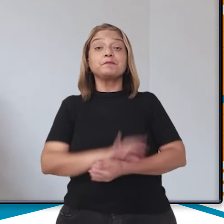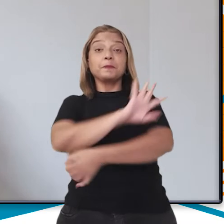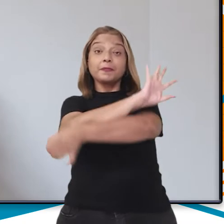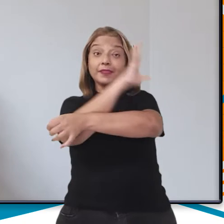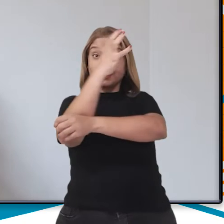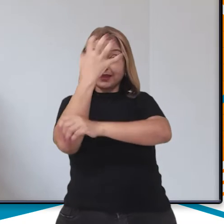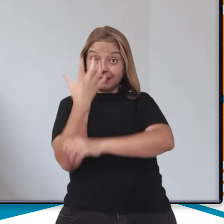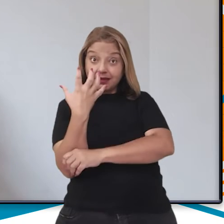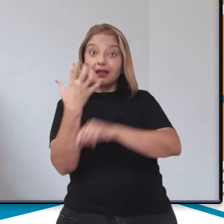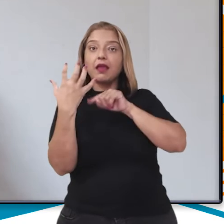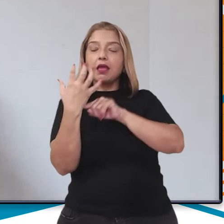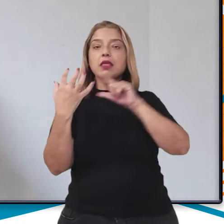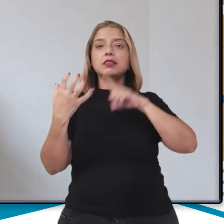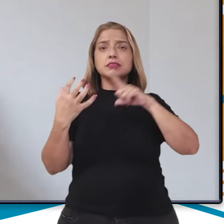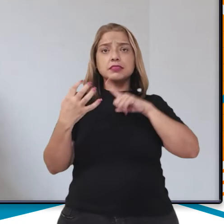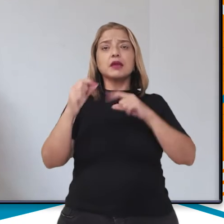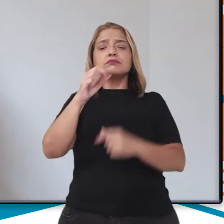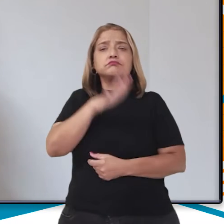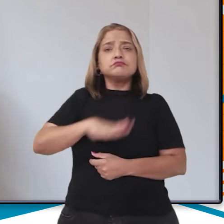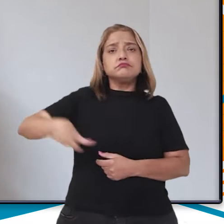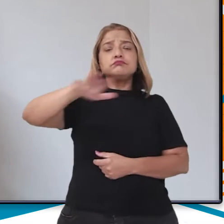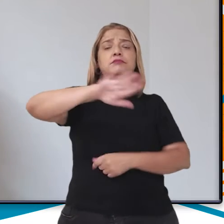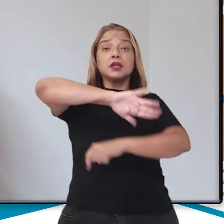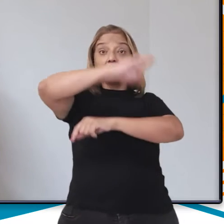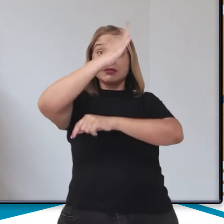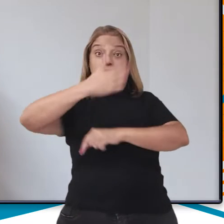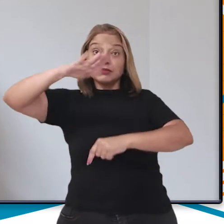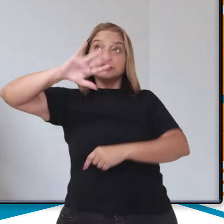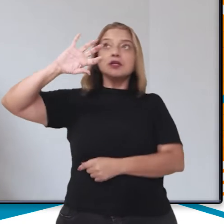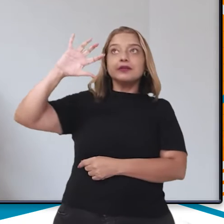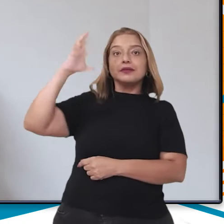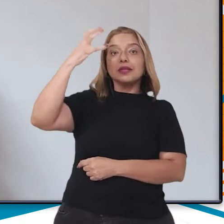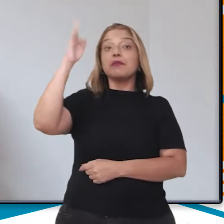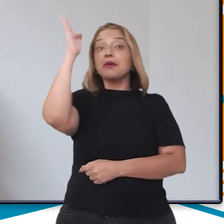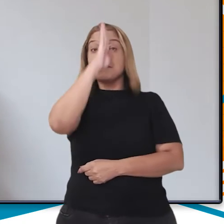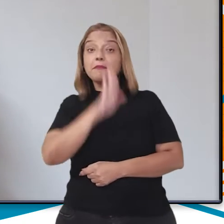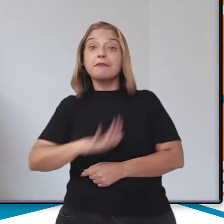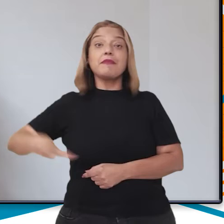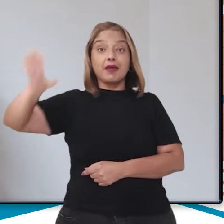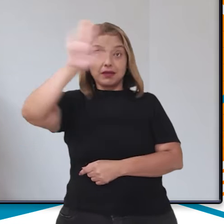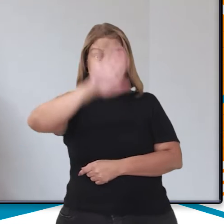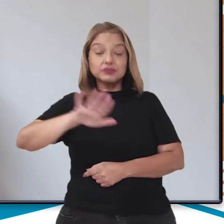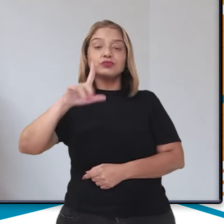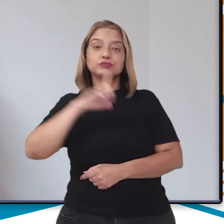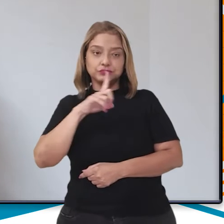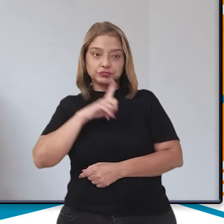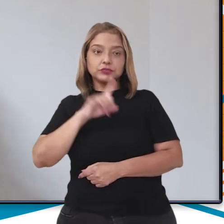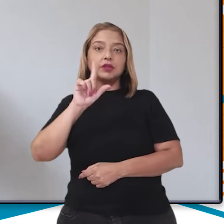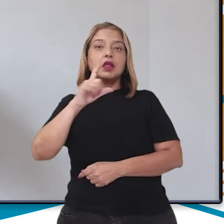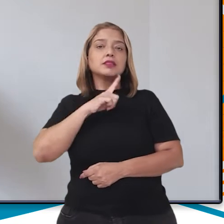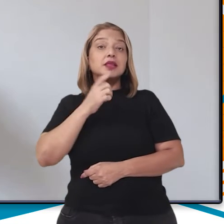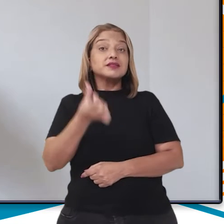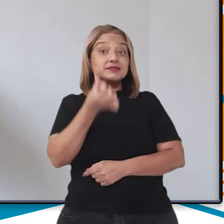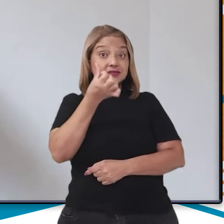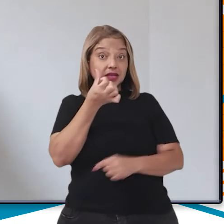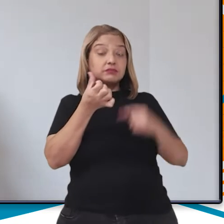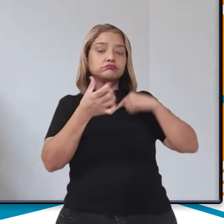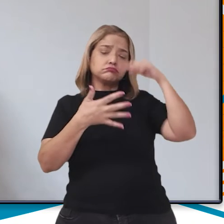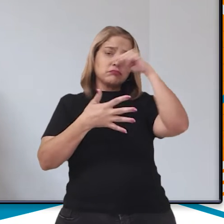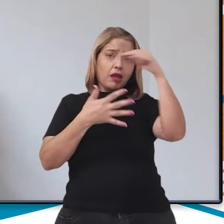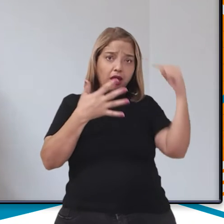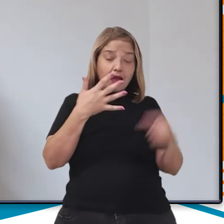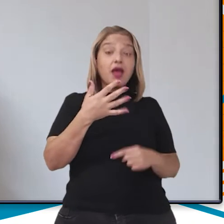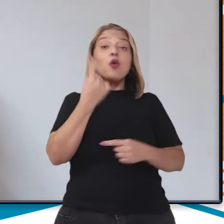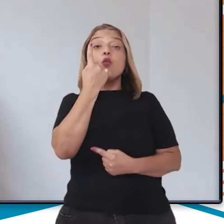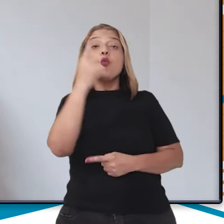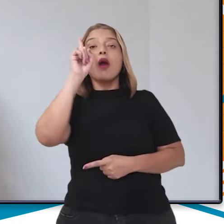O Cerrado é um dos domínios morfoclimáticos que nós temos no Brasil, certo? São 6 domínios,